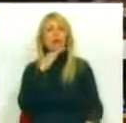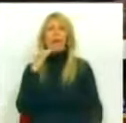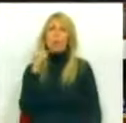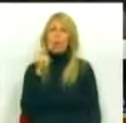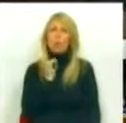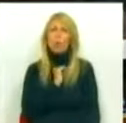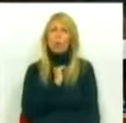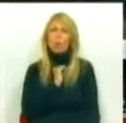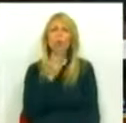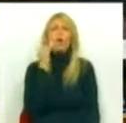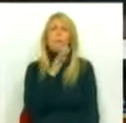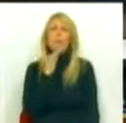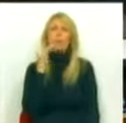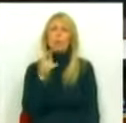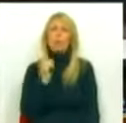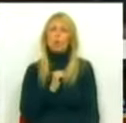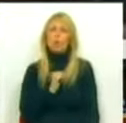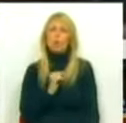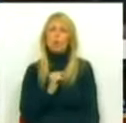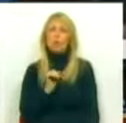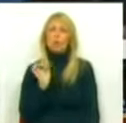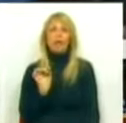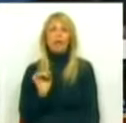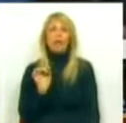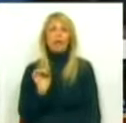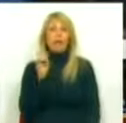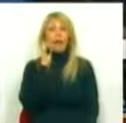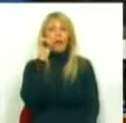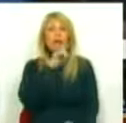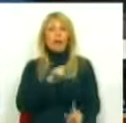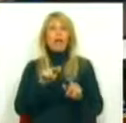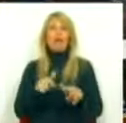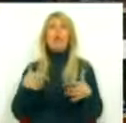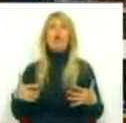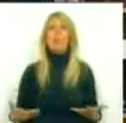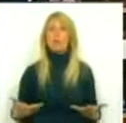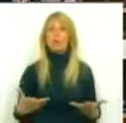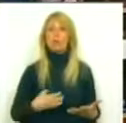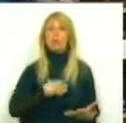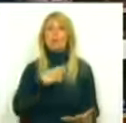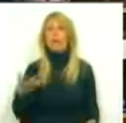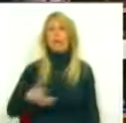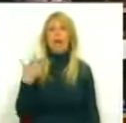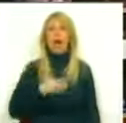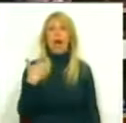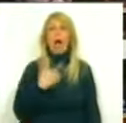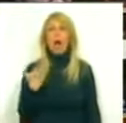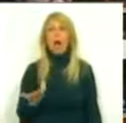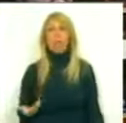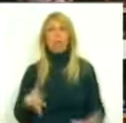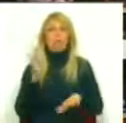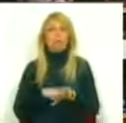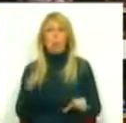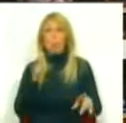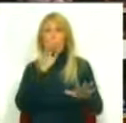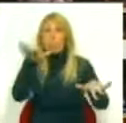é muito curioso, que aqueles que hoje estão indignados com a putativa perda